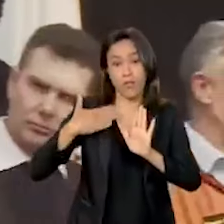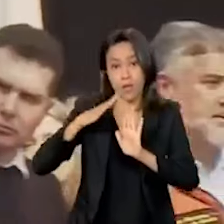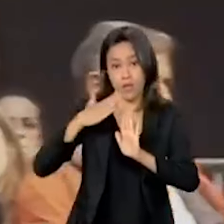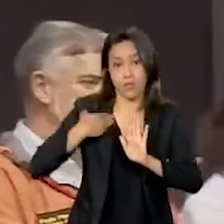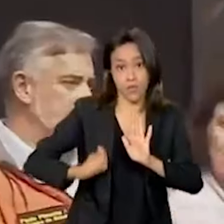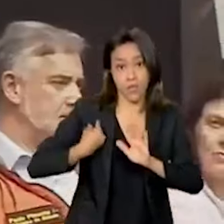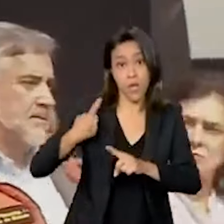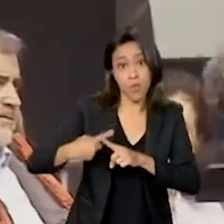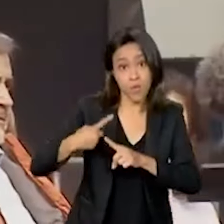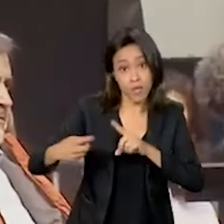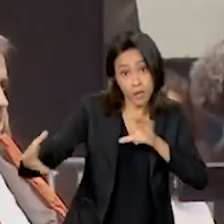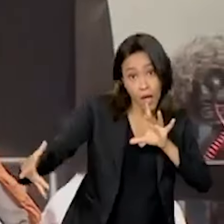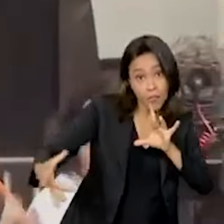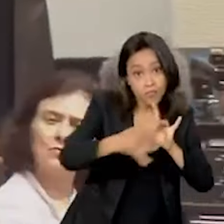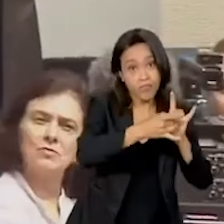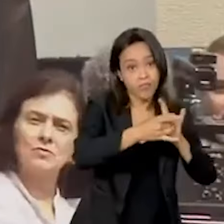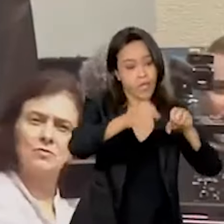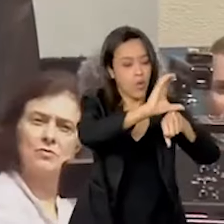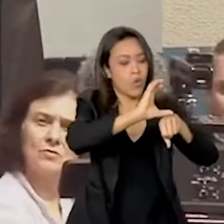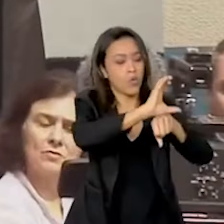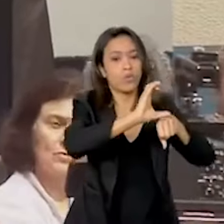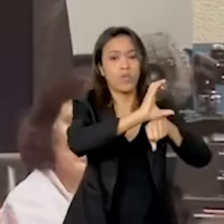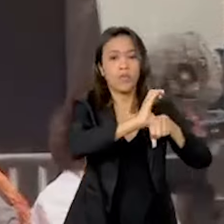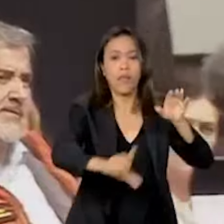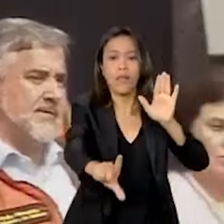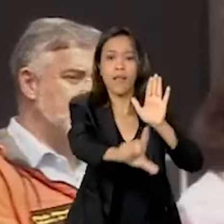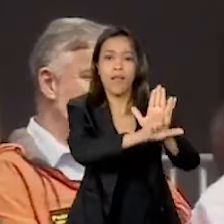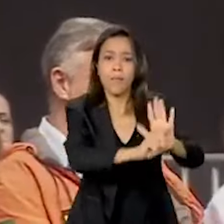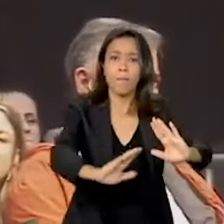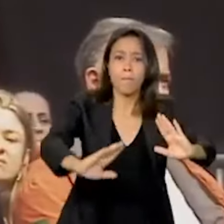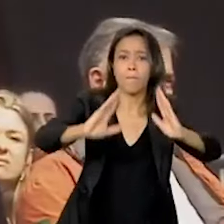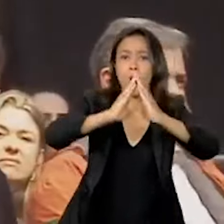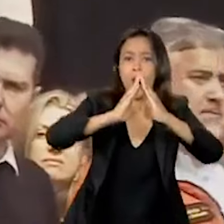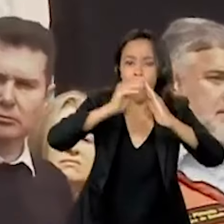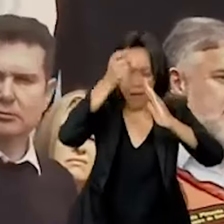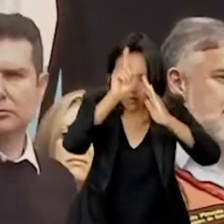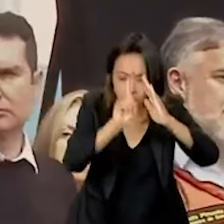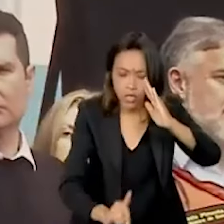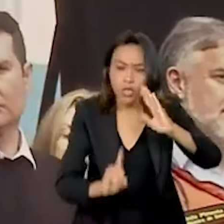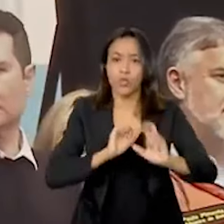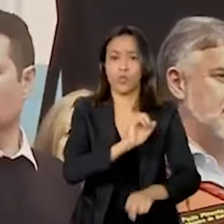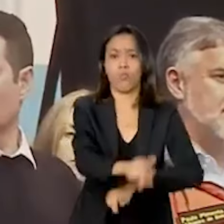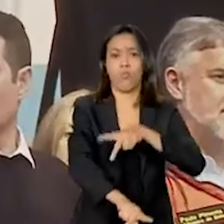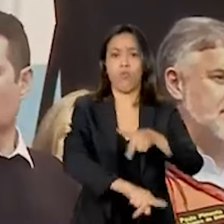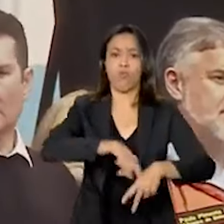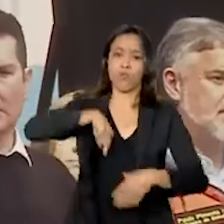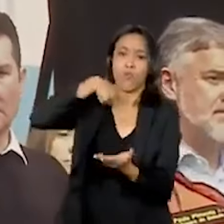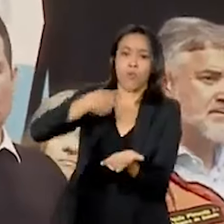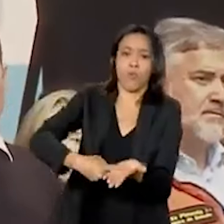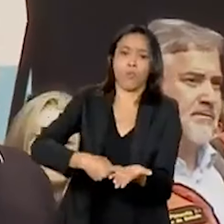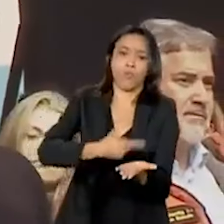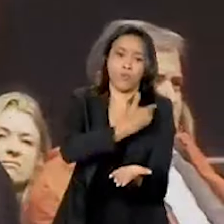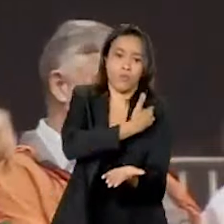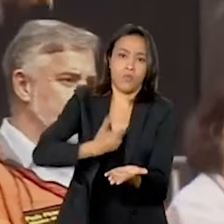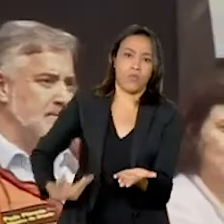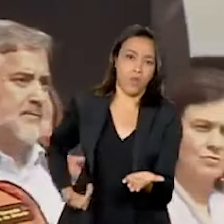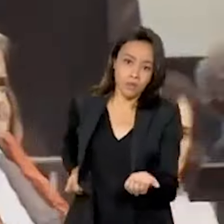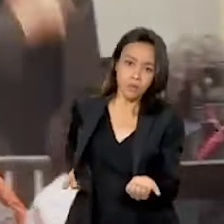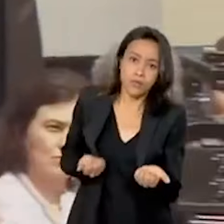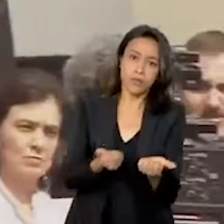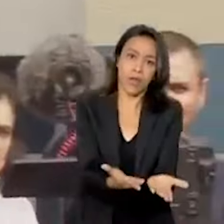está escrito na Constituição que a moradia é um direito do povo e um dever do Estado. E eu